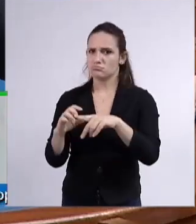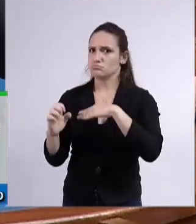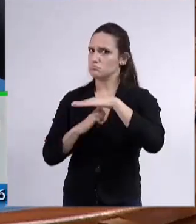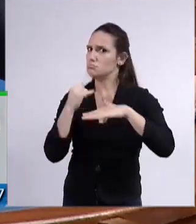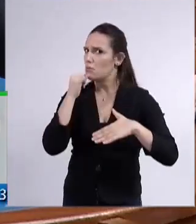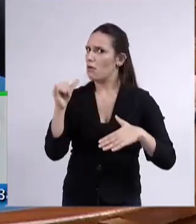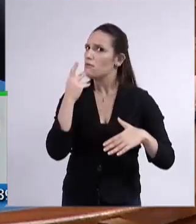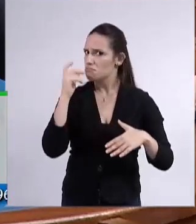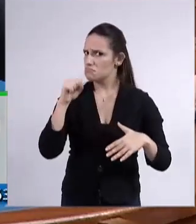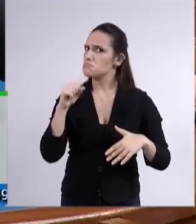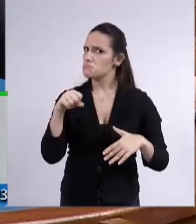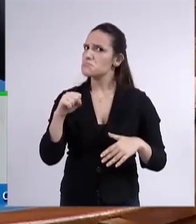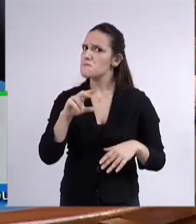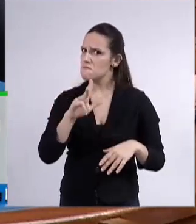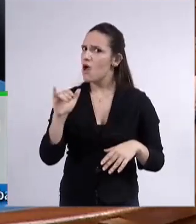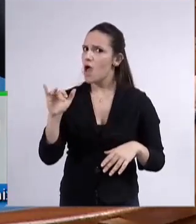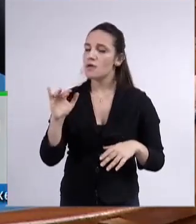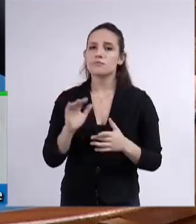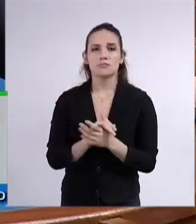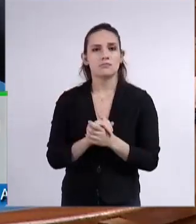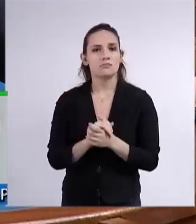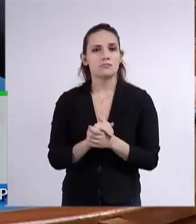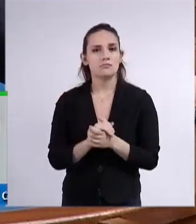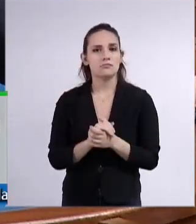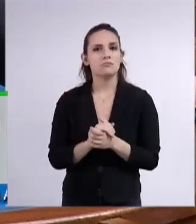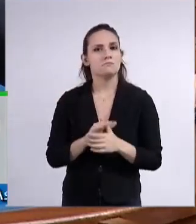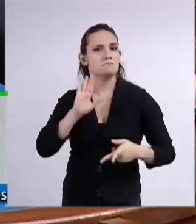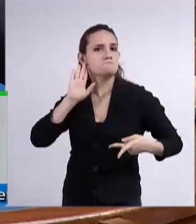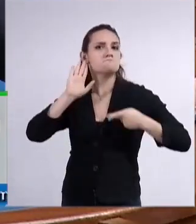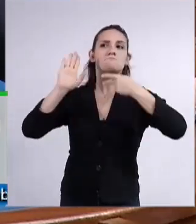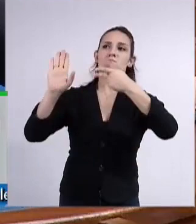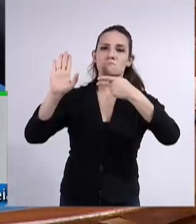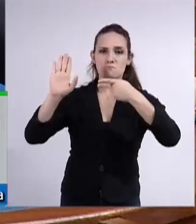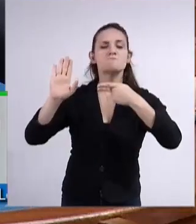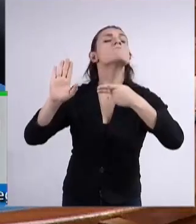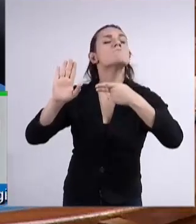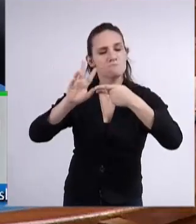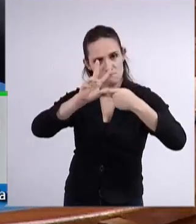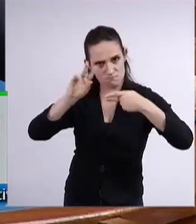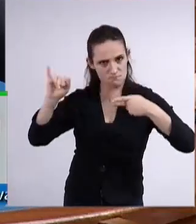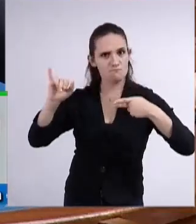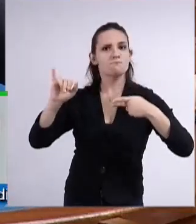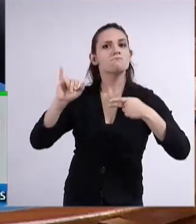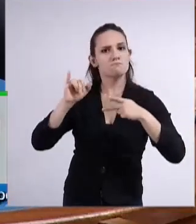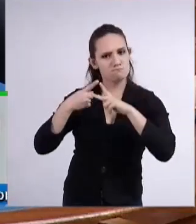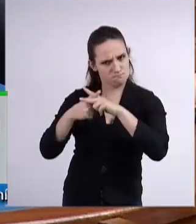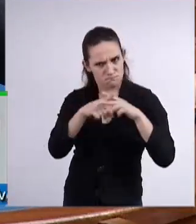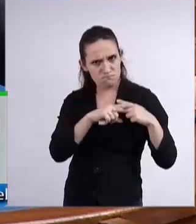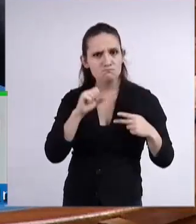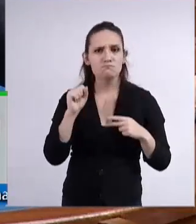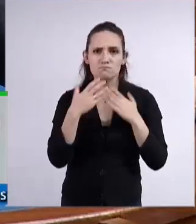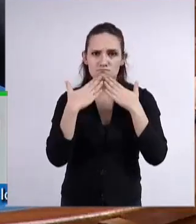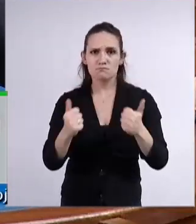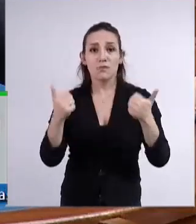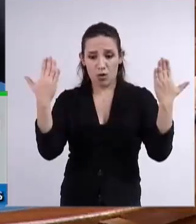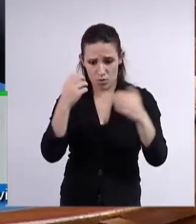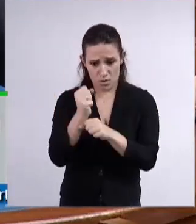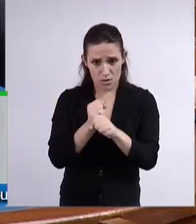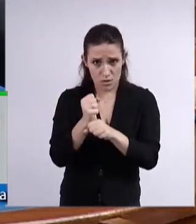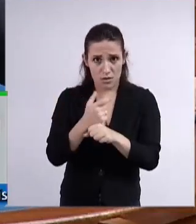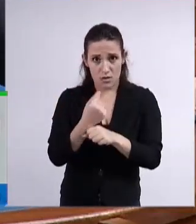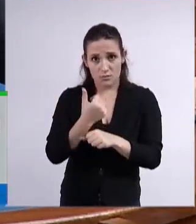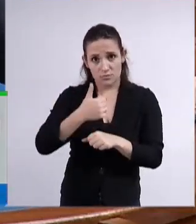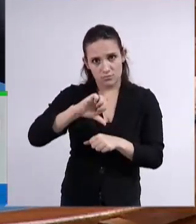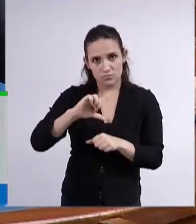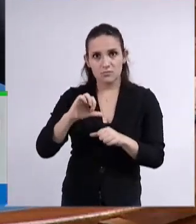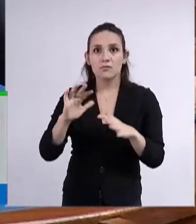Energisa, a explicação e o compromisso firmado com esta casa de que, neste ano, vai investir mais